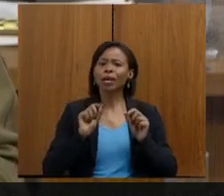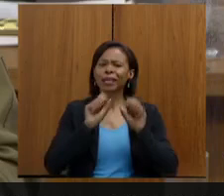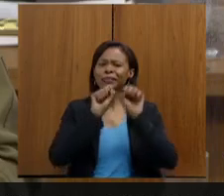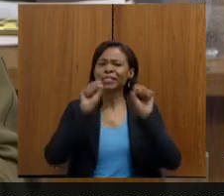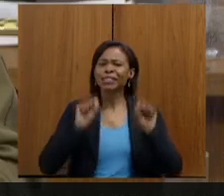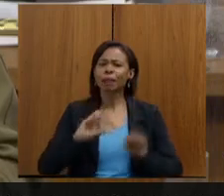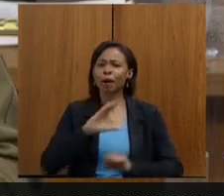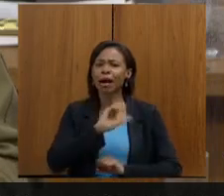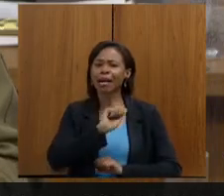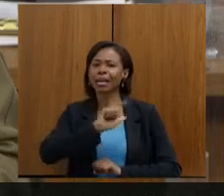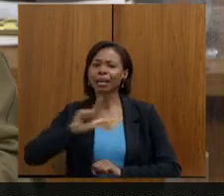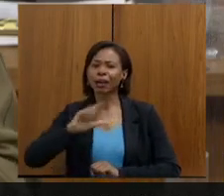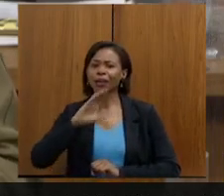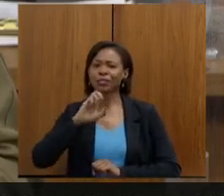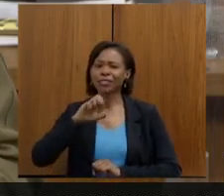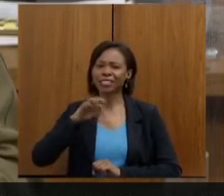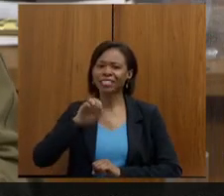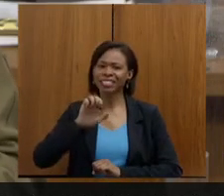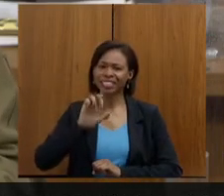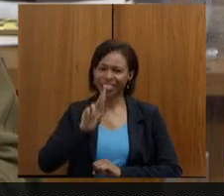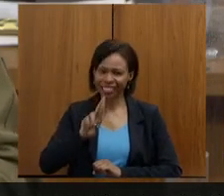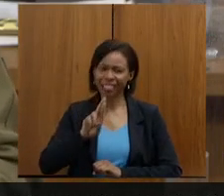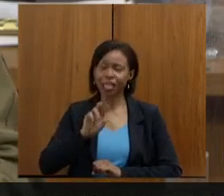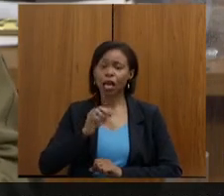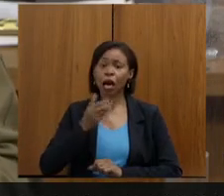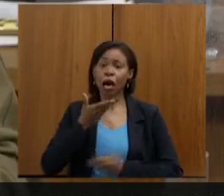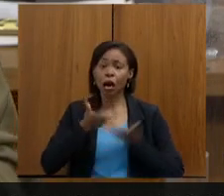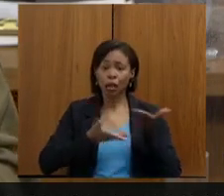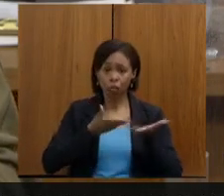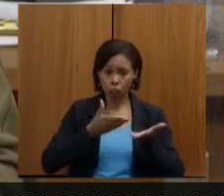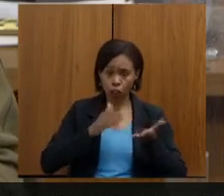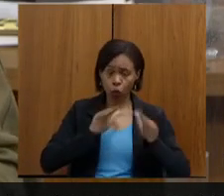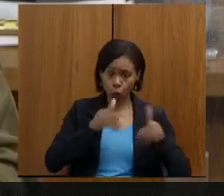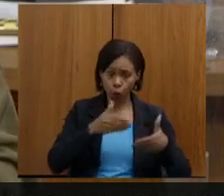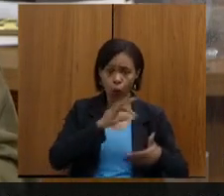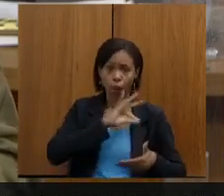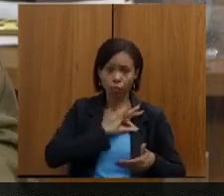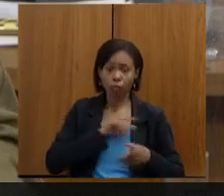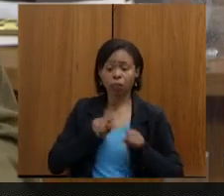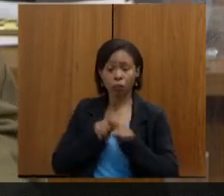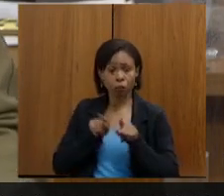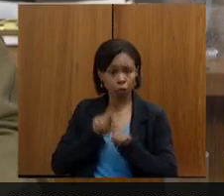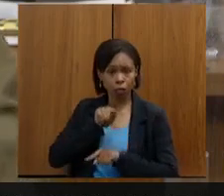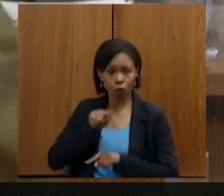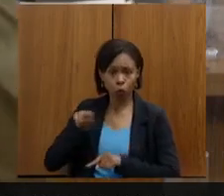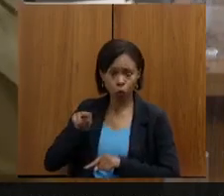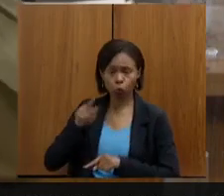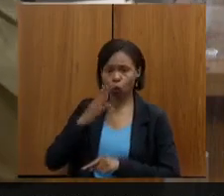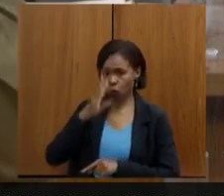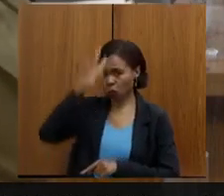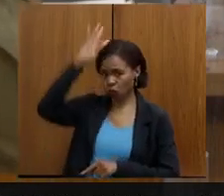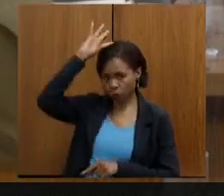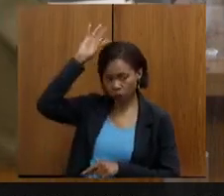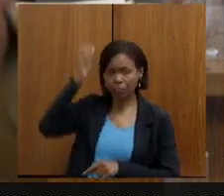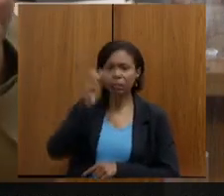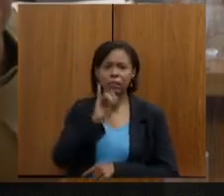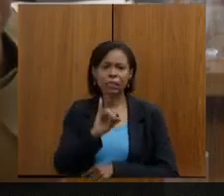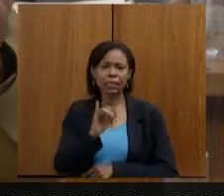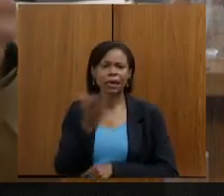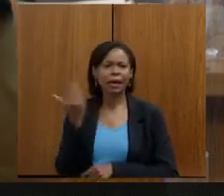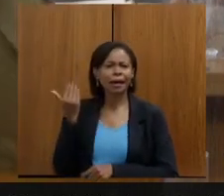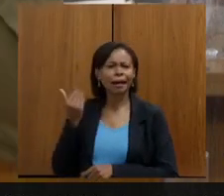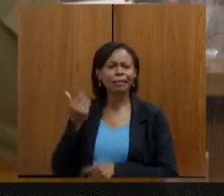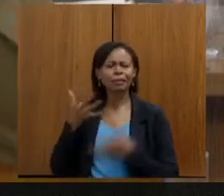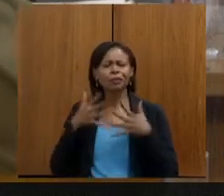Ele atende eu falo Polícia Militar mas atende todo o pessoal do corpo de bombeiro também é quem Às vezes a pessoa